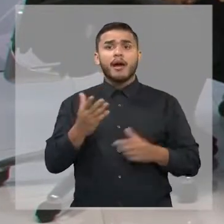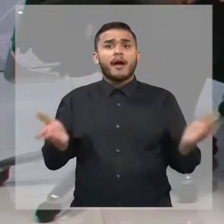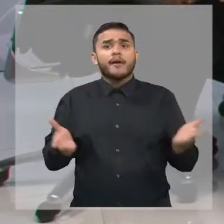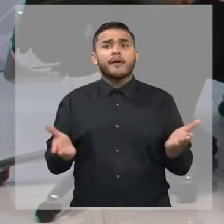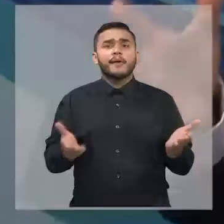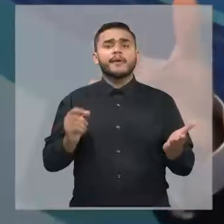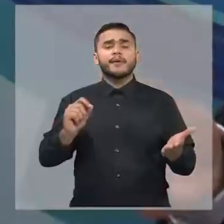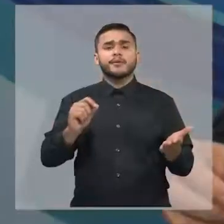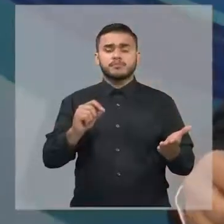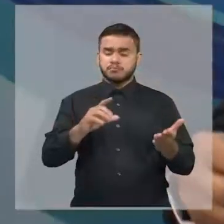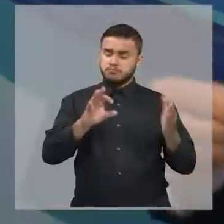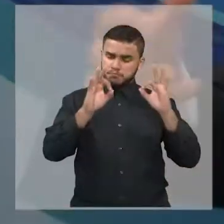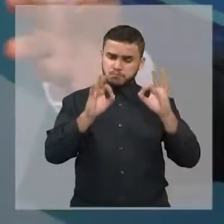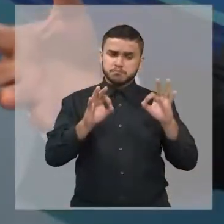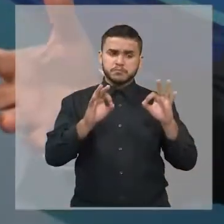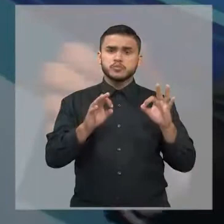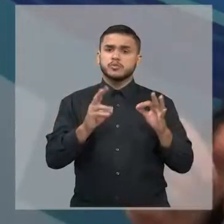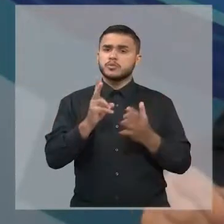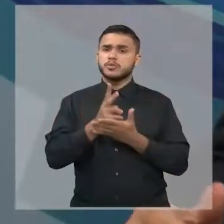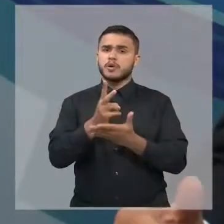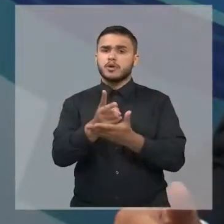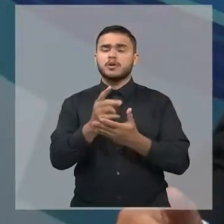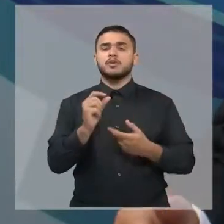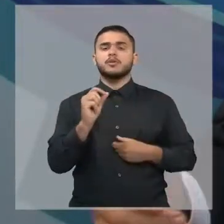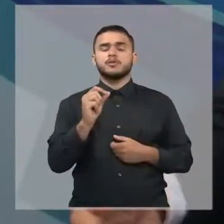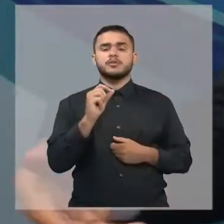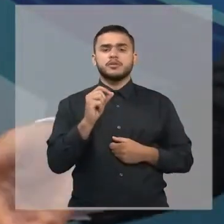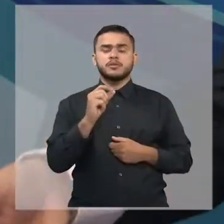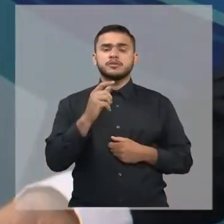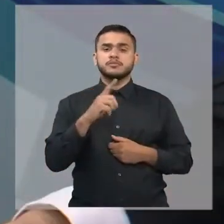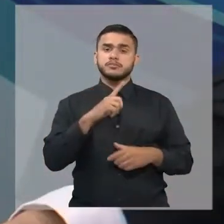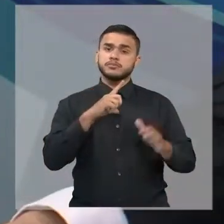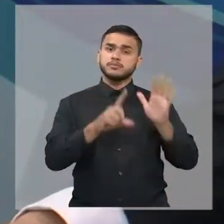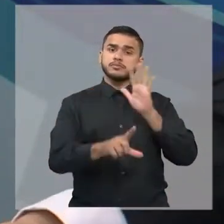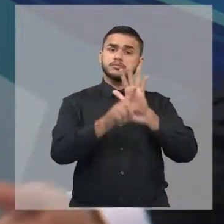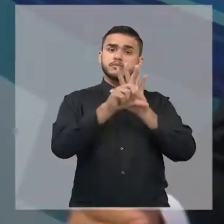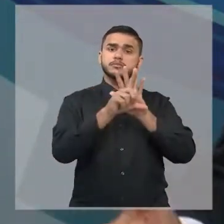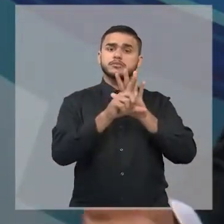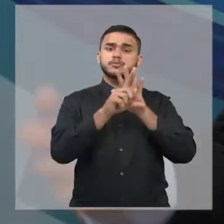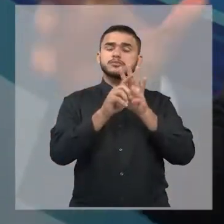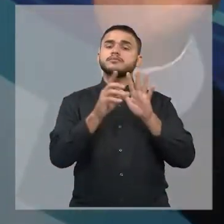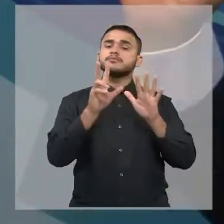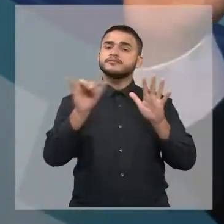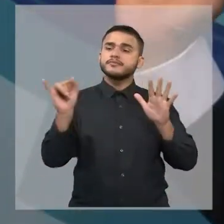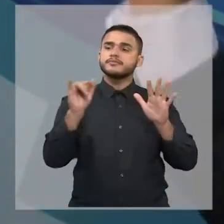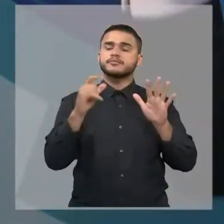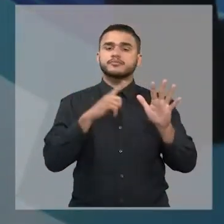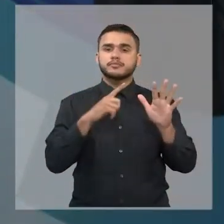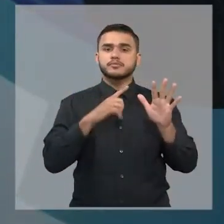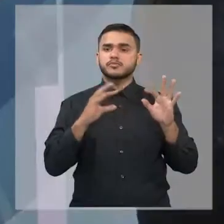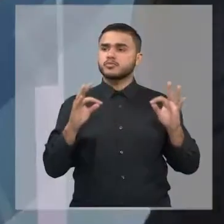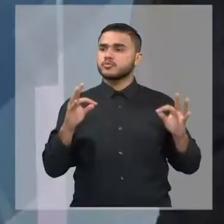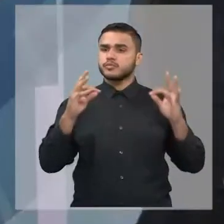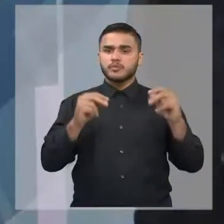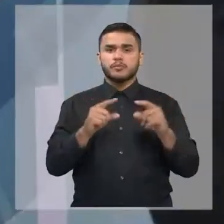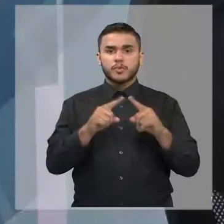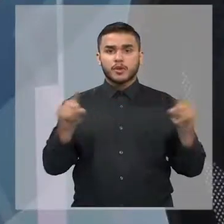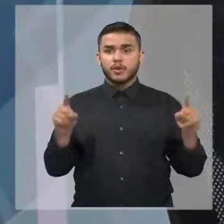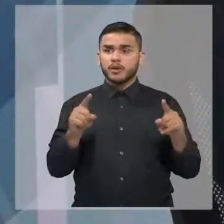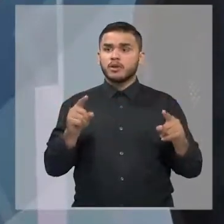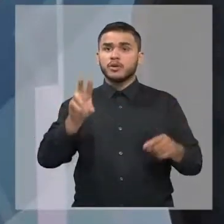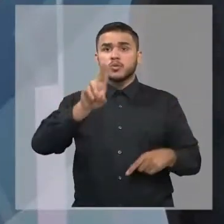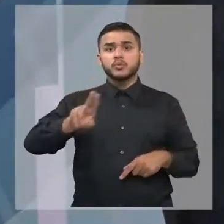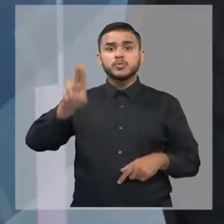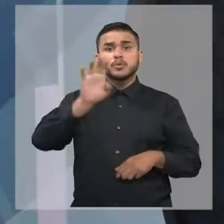né, legitimamente, a partir uma lei que abre espaço para que os setores privados, principalmente